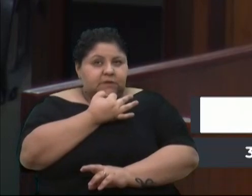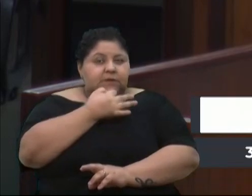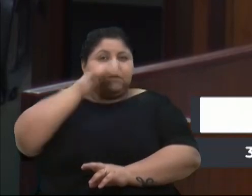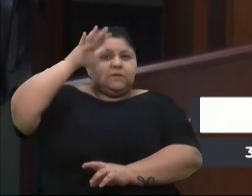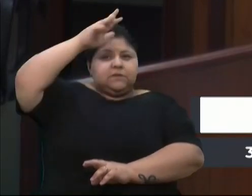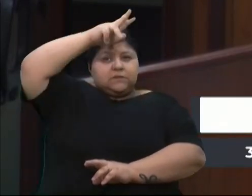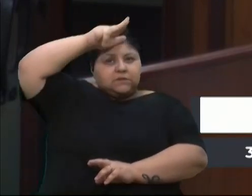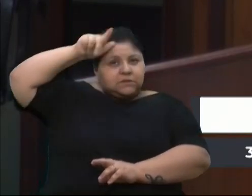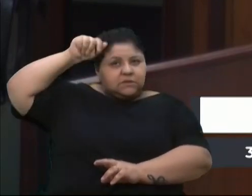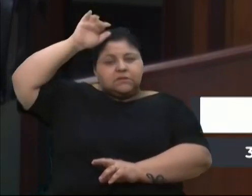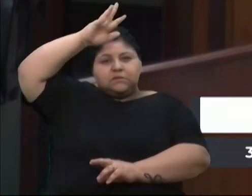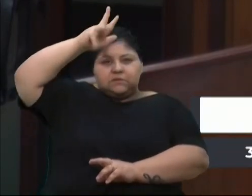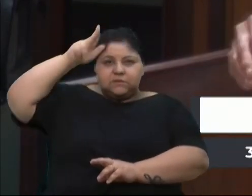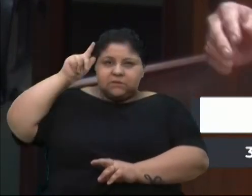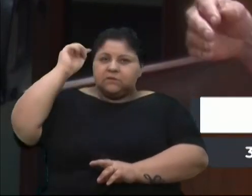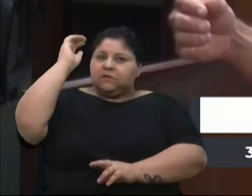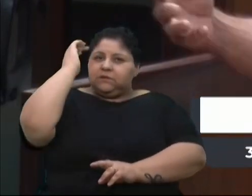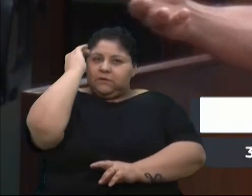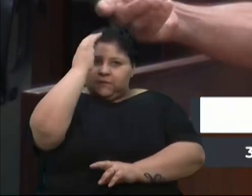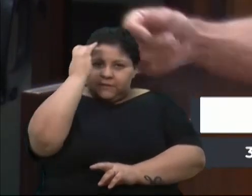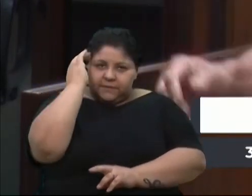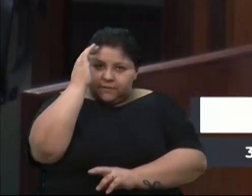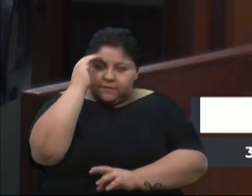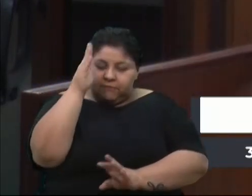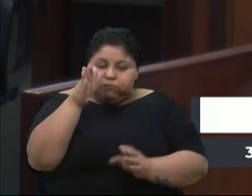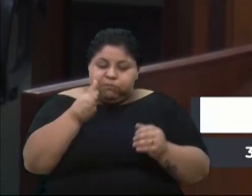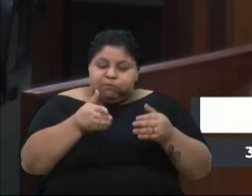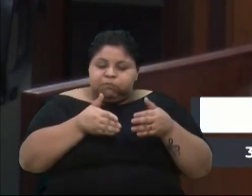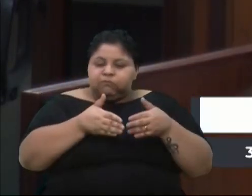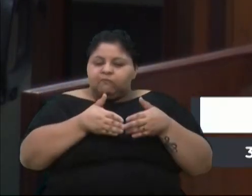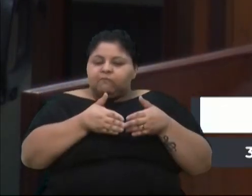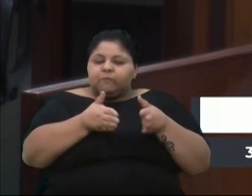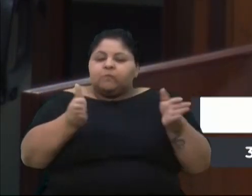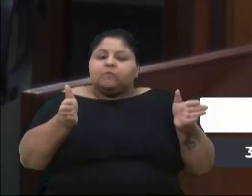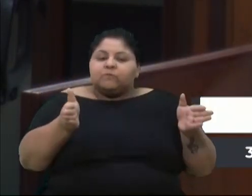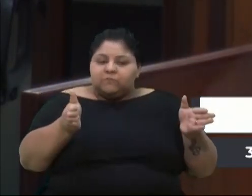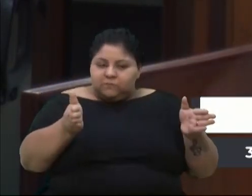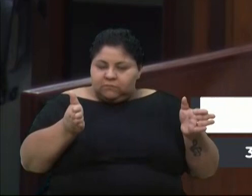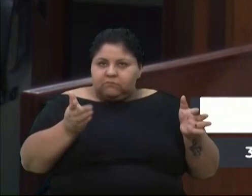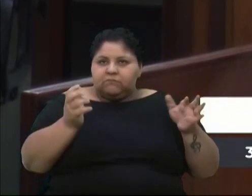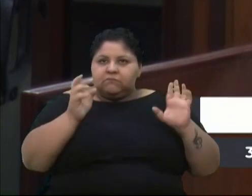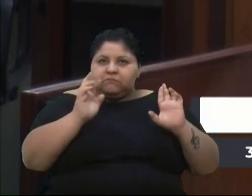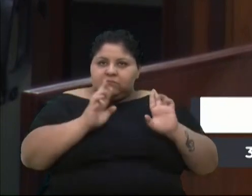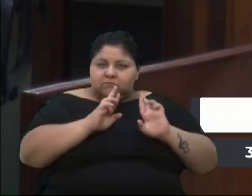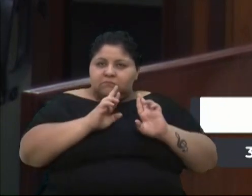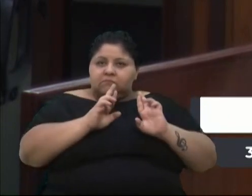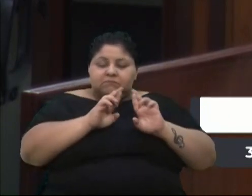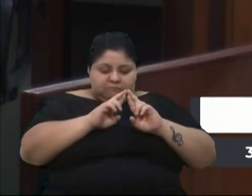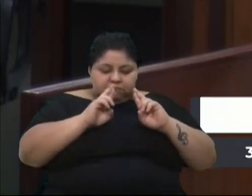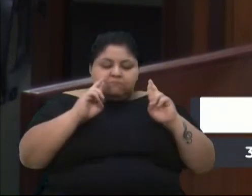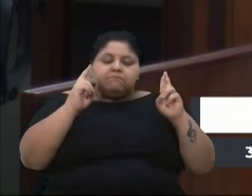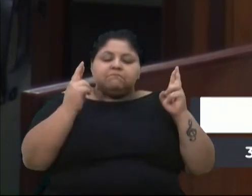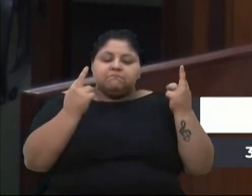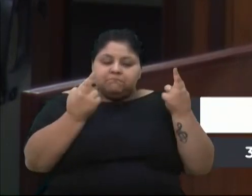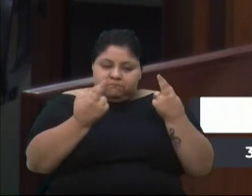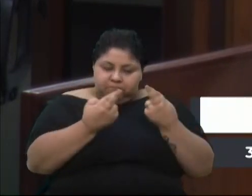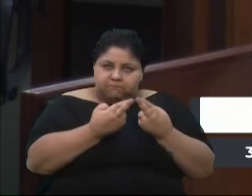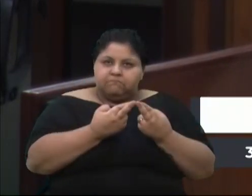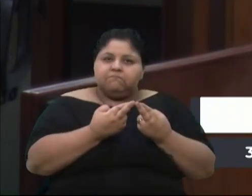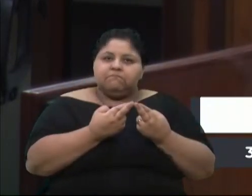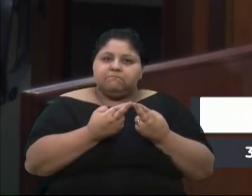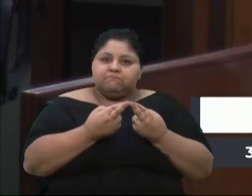municipal de Caxias do Sul, senhor Ediláudio Domênico, abre a sessão, a reunião, né?